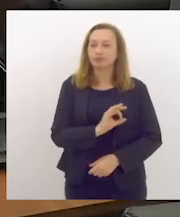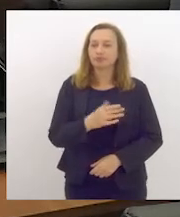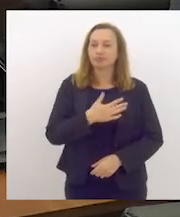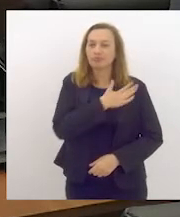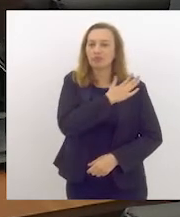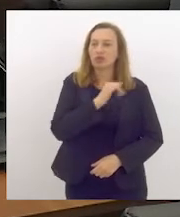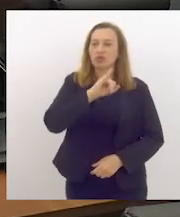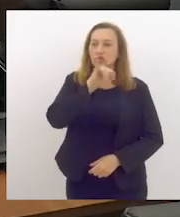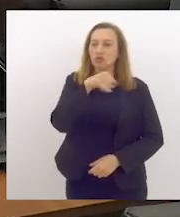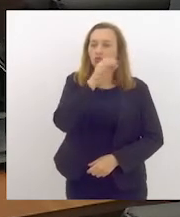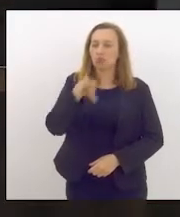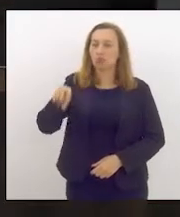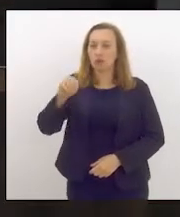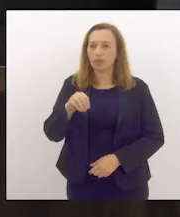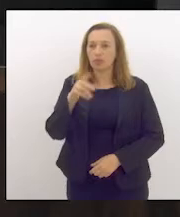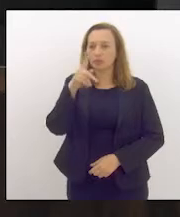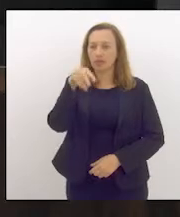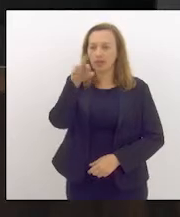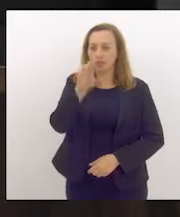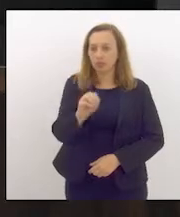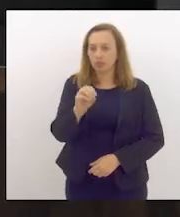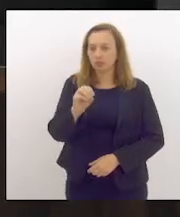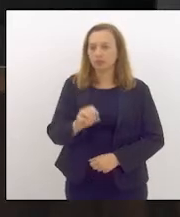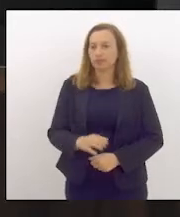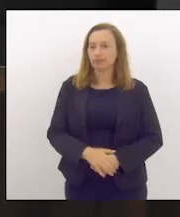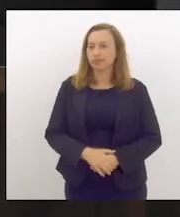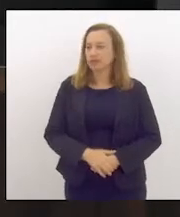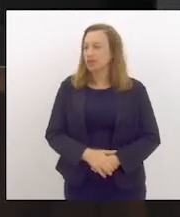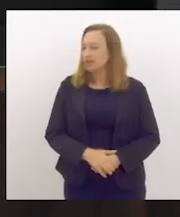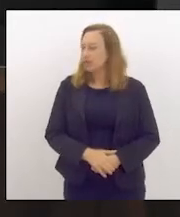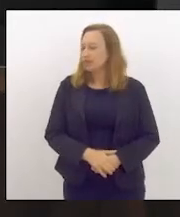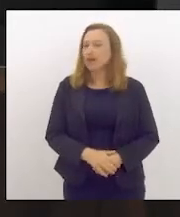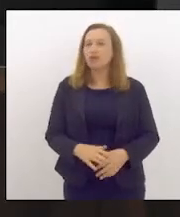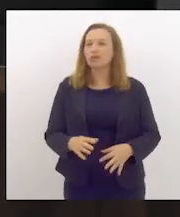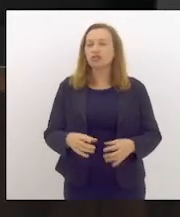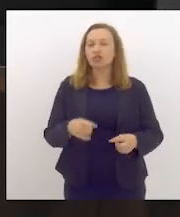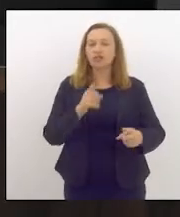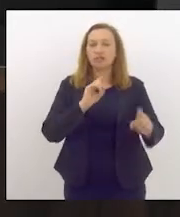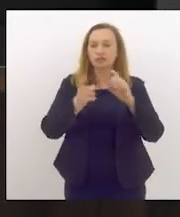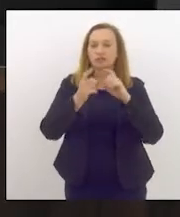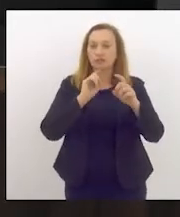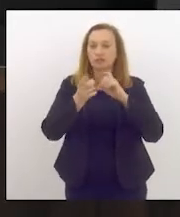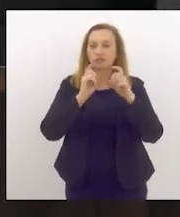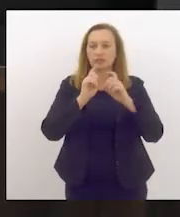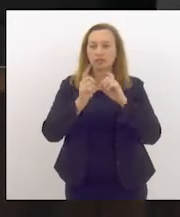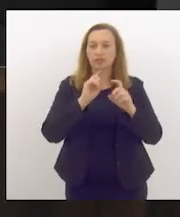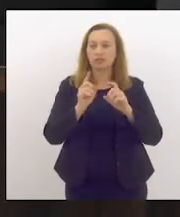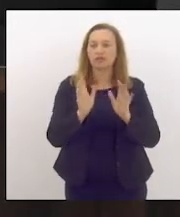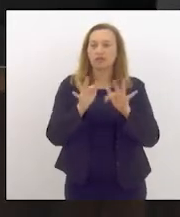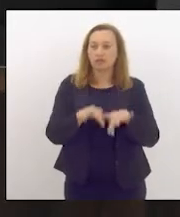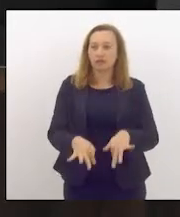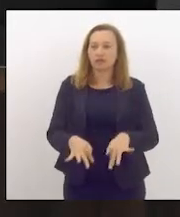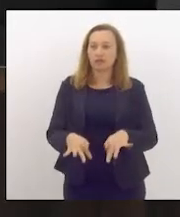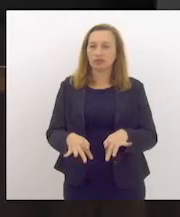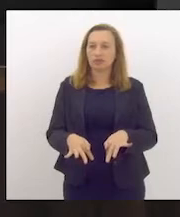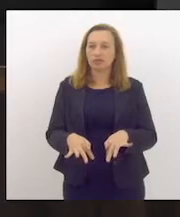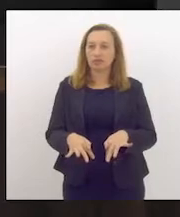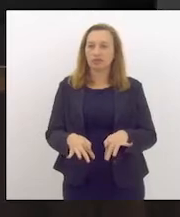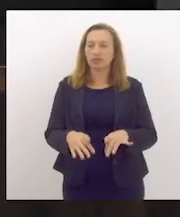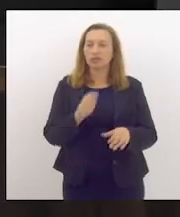militar se o John Kennedy Pedro Ferreira de Matos em discussão uma vez que aquele discutiu encerrada a discussão